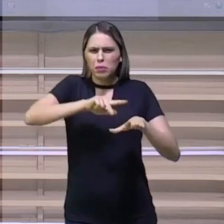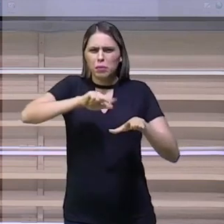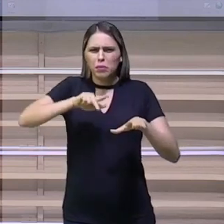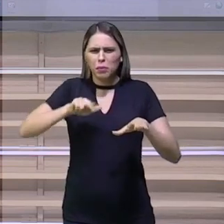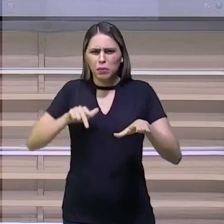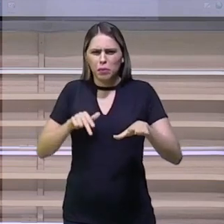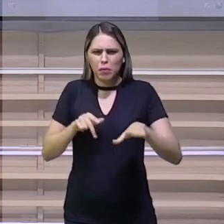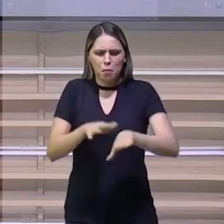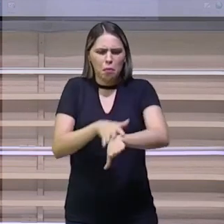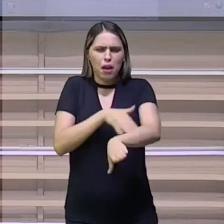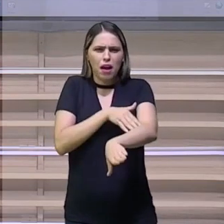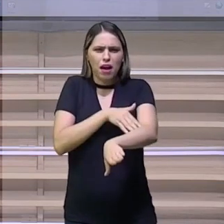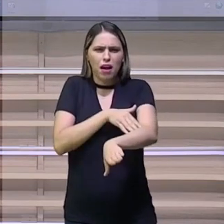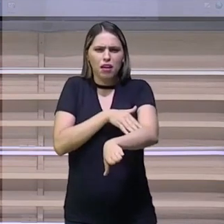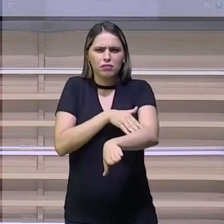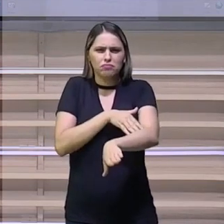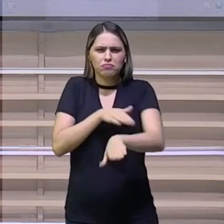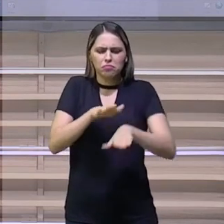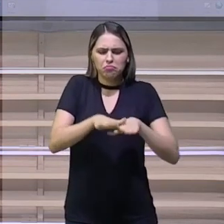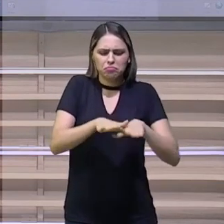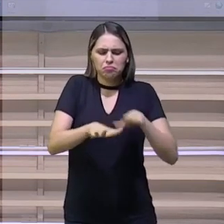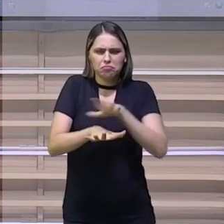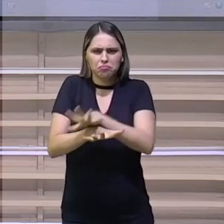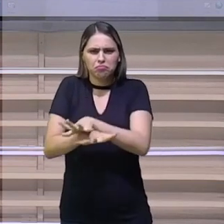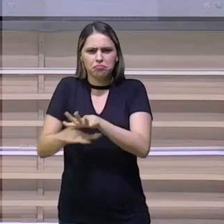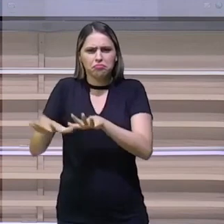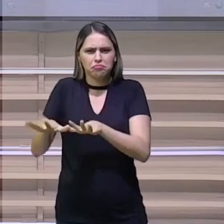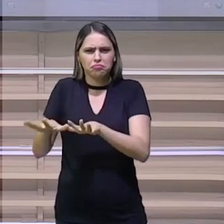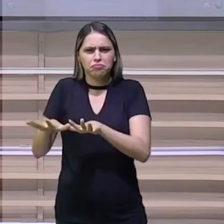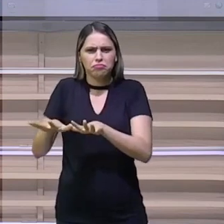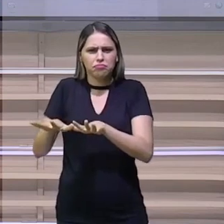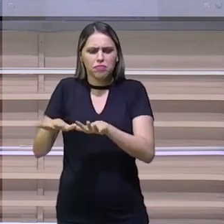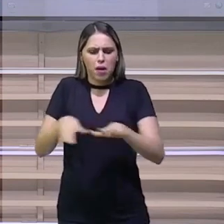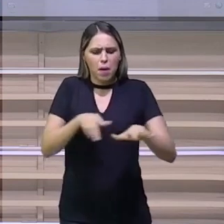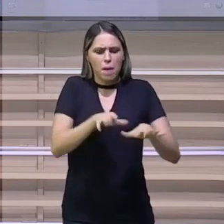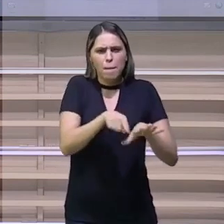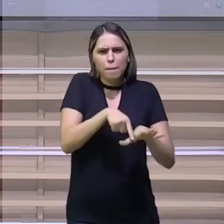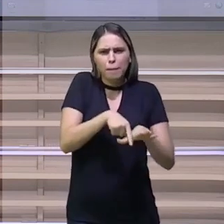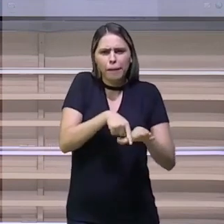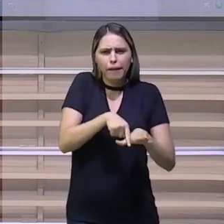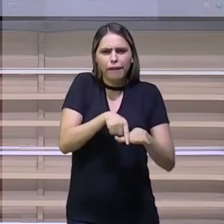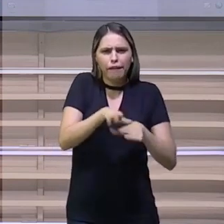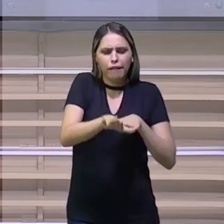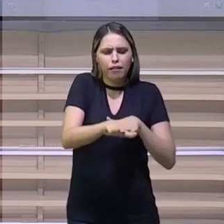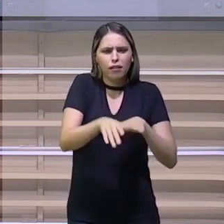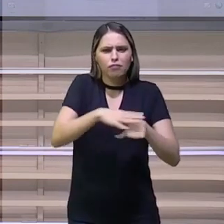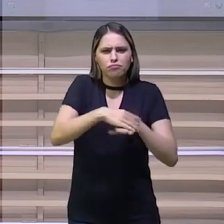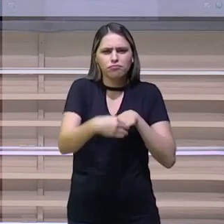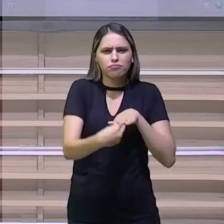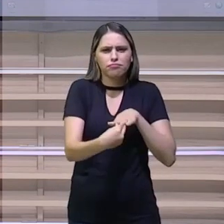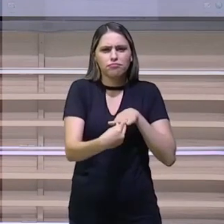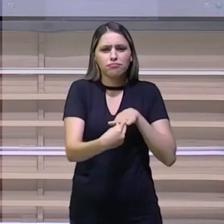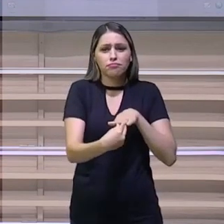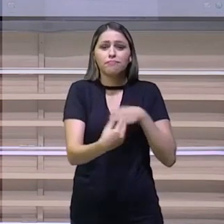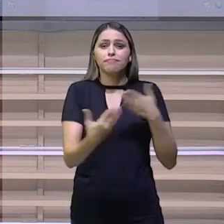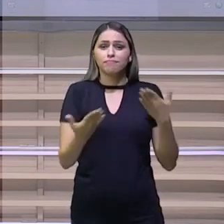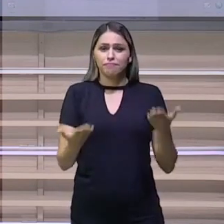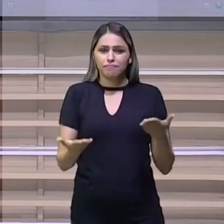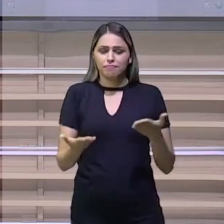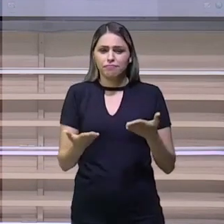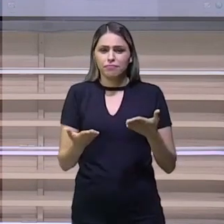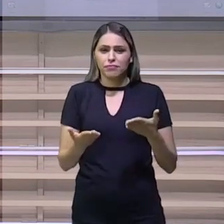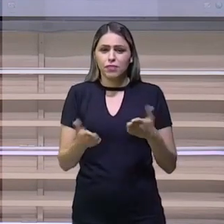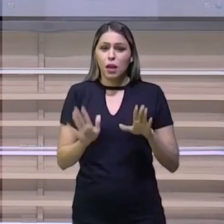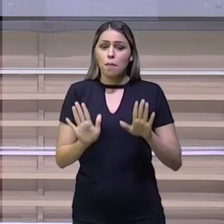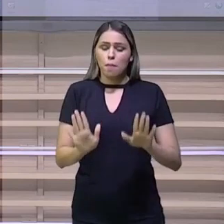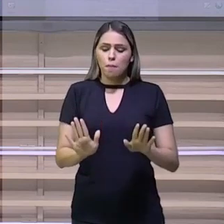usamos polegadas e outros. Nas medidas convencionais, a gente já vai usar